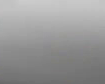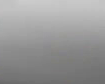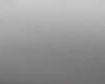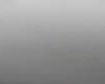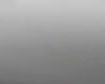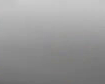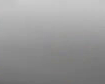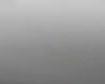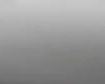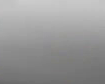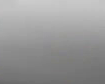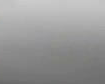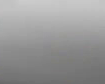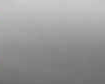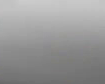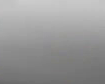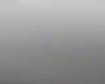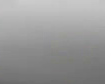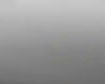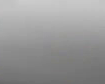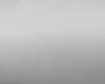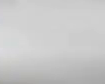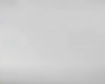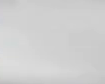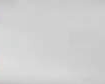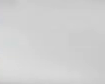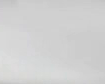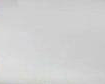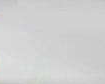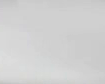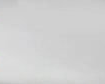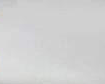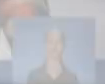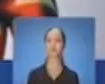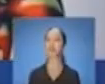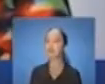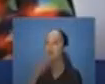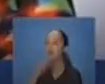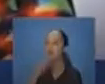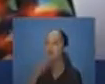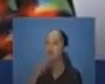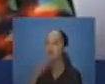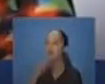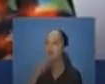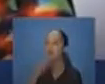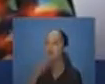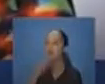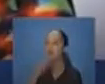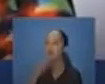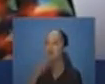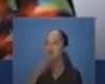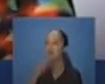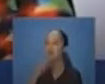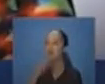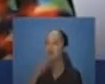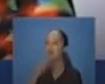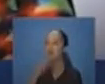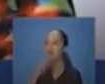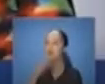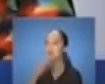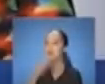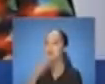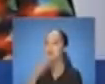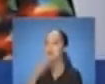E aí, olha o olhar dele, já desvia, não termina nem o... Todos sou clara. Rogério Moreno. Já olha assim, já desviou. Pronto, já terminei, já posso sair.